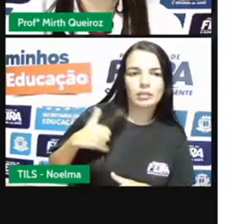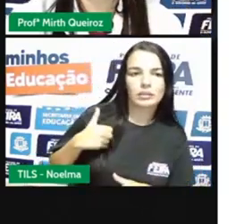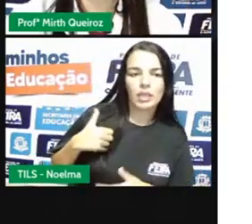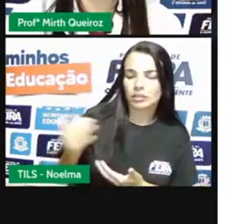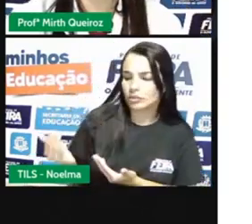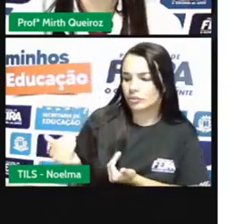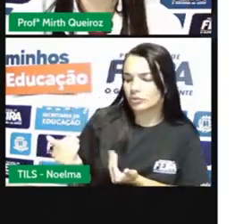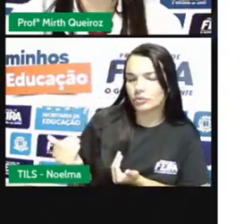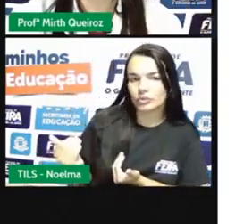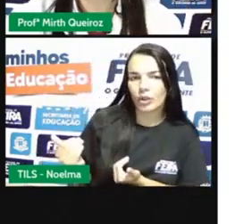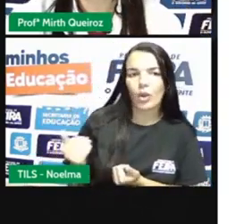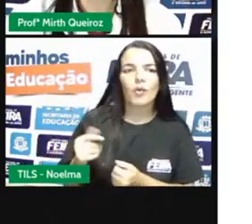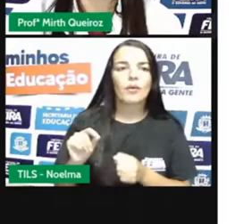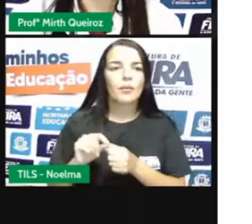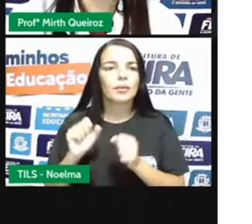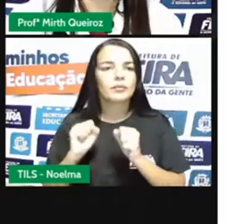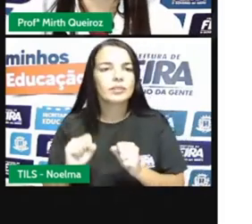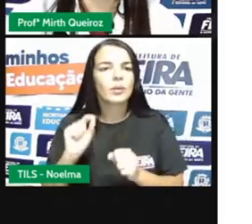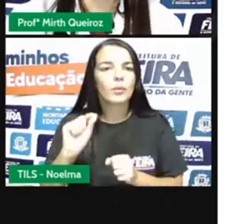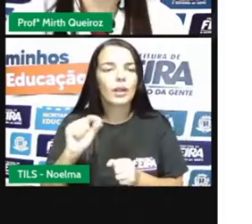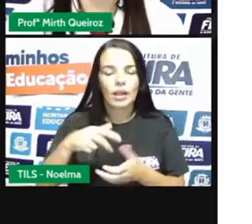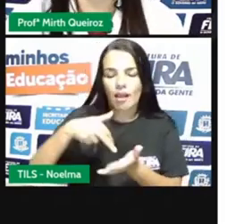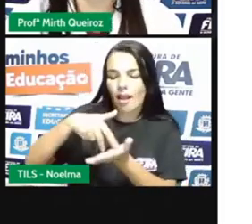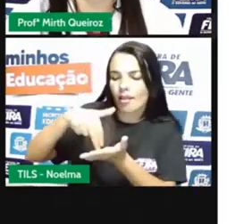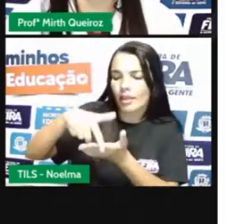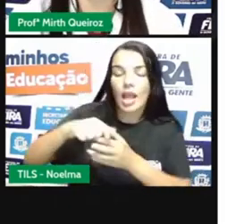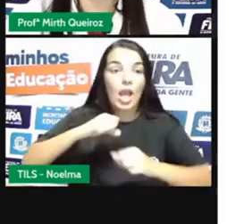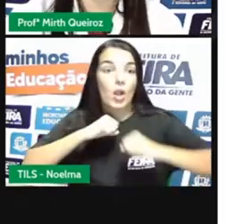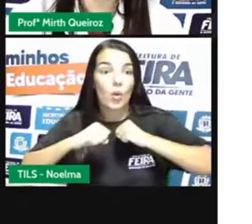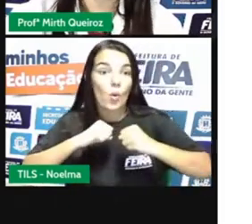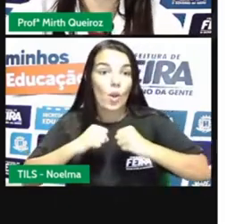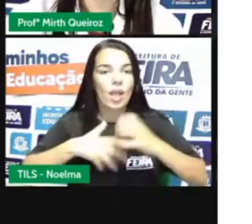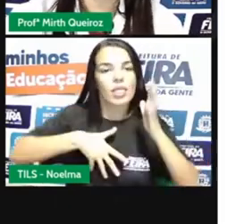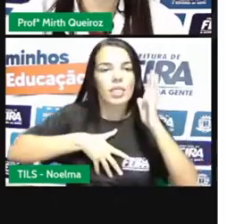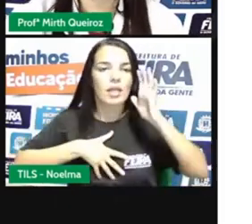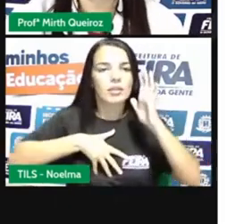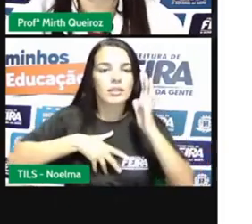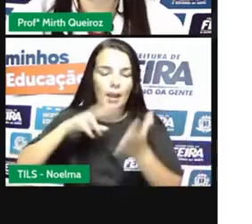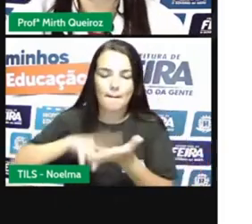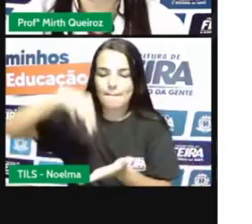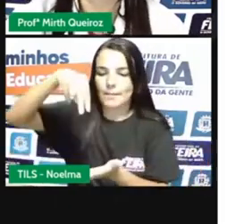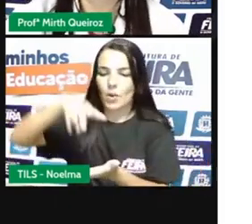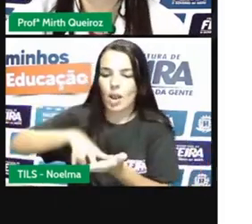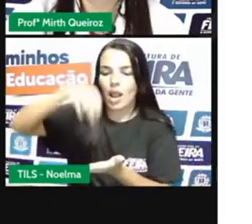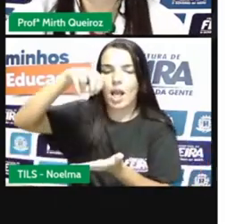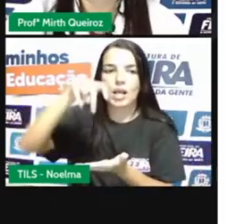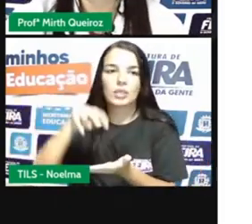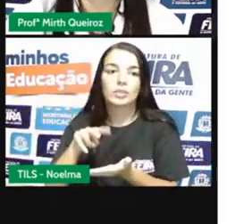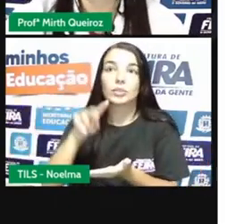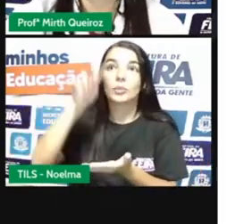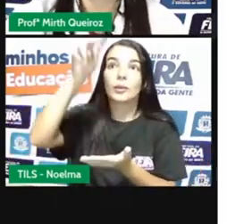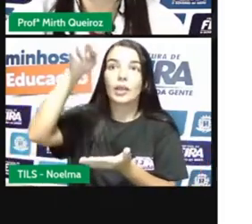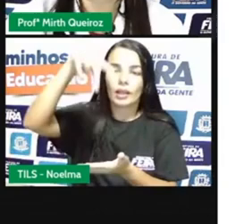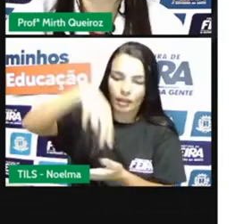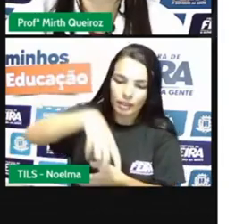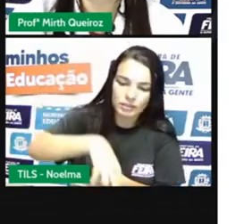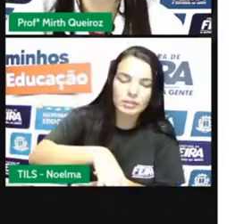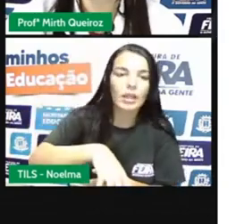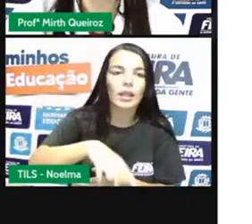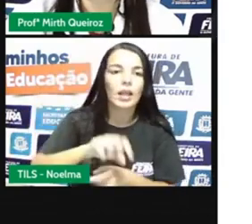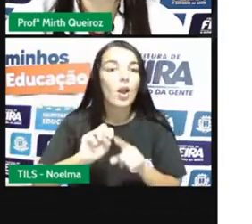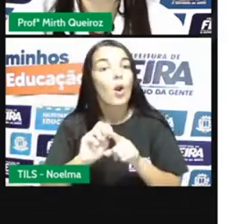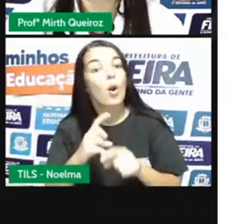de atividades físicas, como andar, correr, dançar, pular, subir e descer escadas. Ou